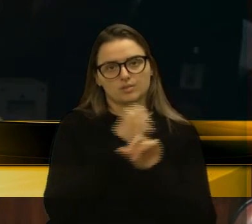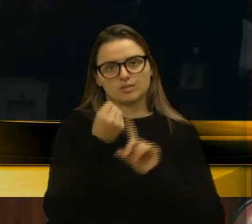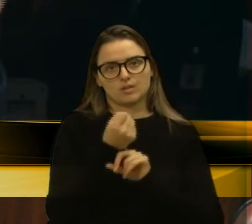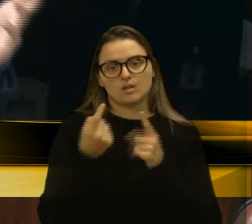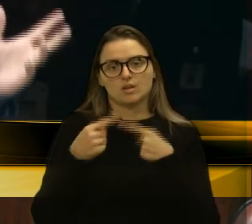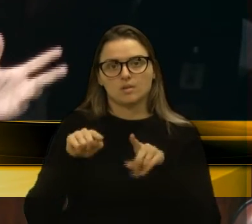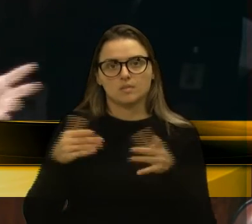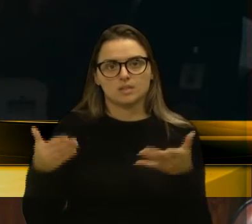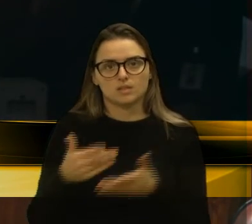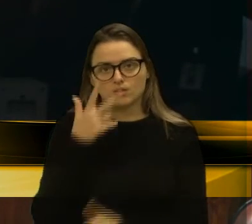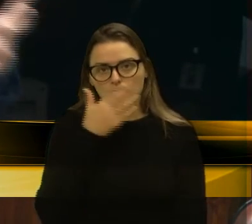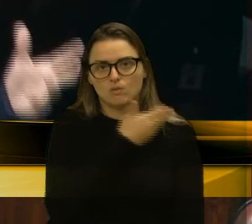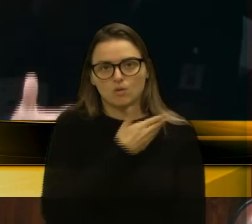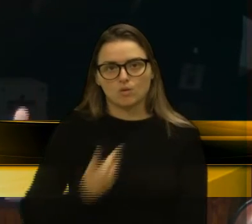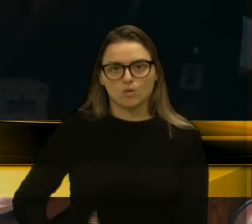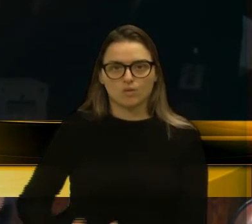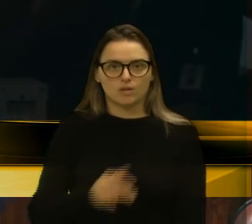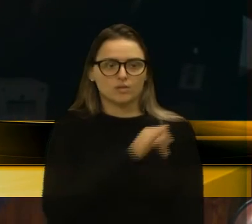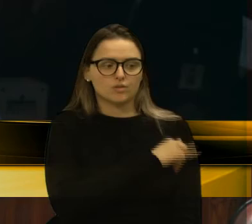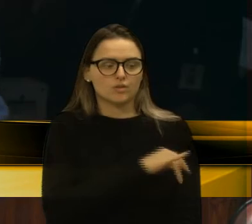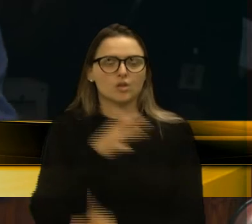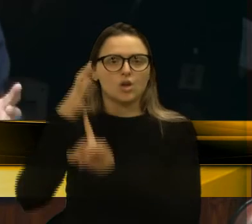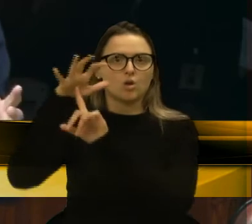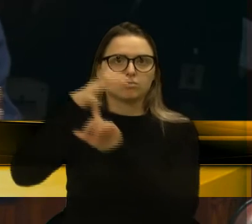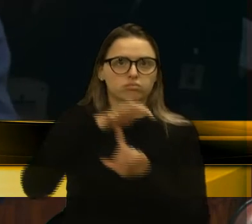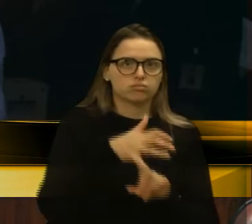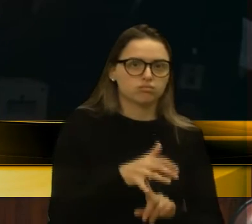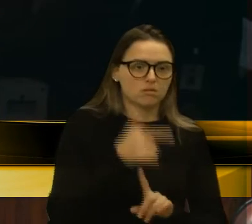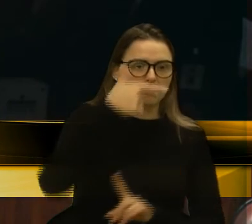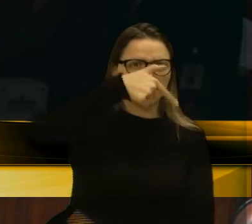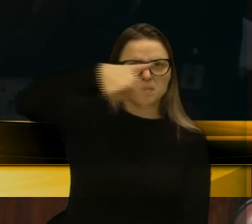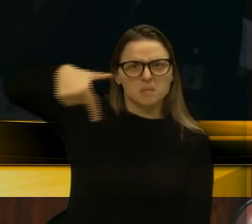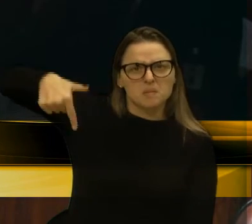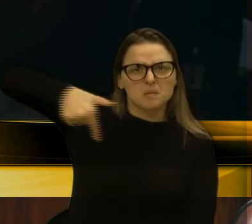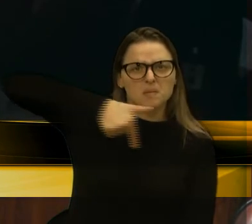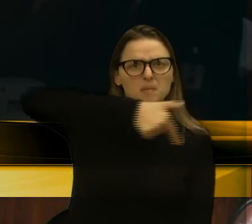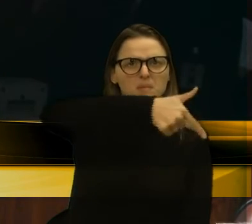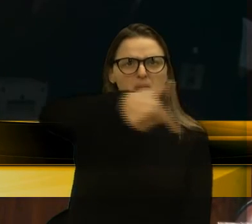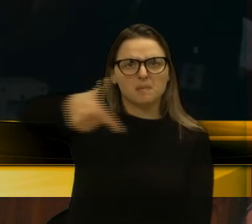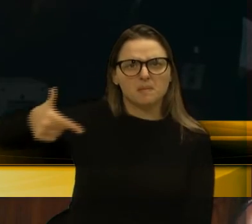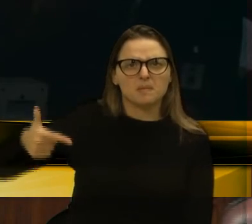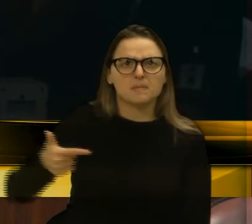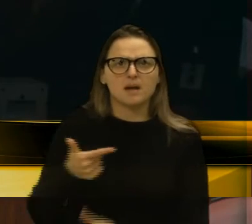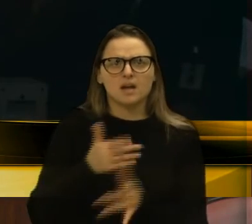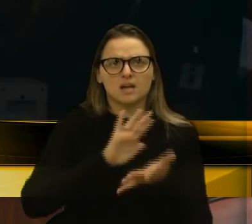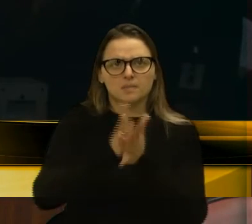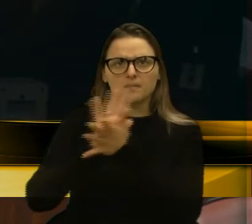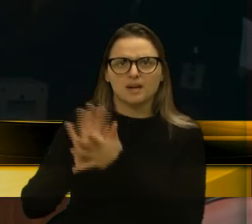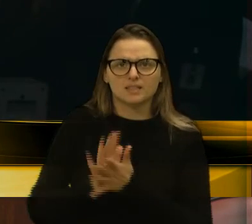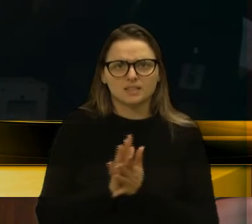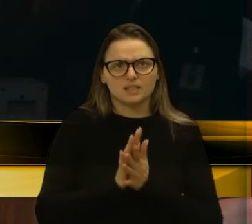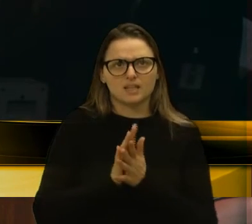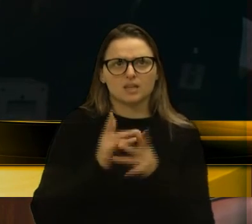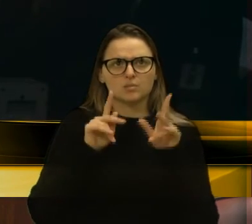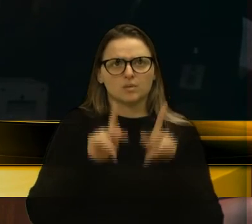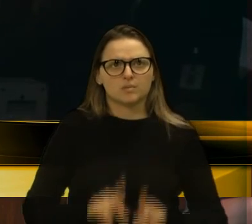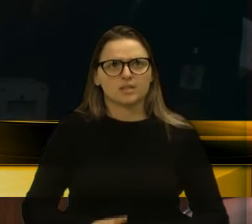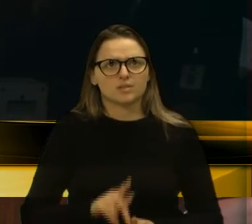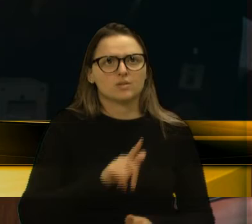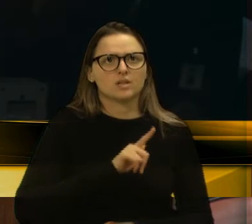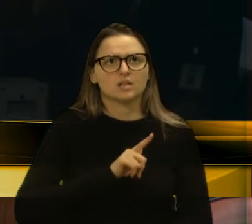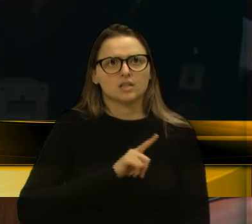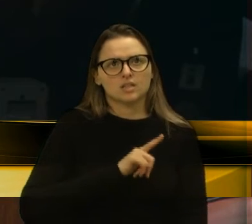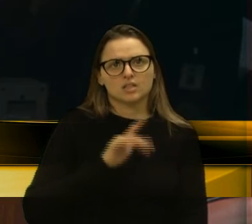que nem o governador do Rio de Janeiro lá de helicóptero e sai matando. Mataram uma pessoa no Morro do Rio que estava com uma furadeira na